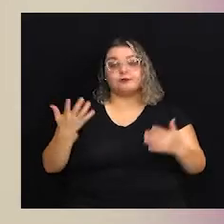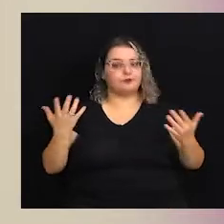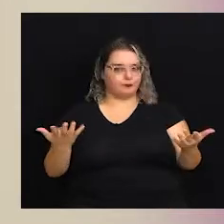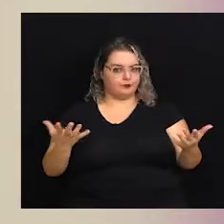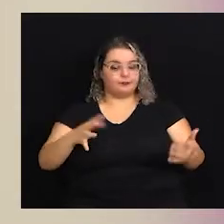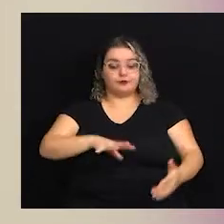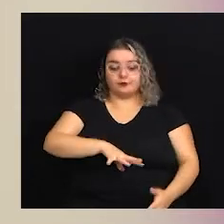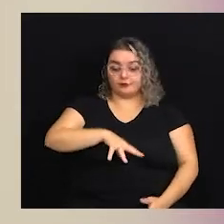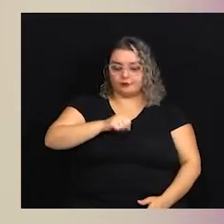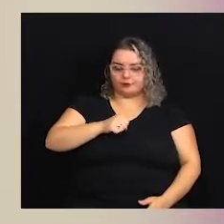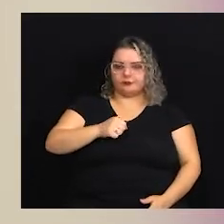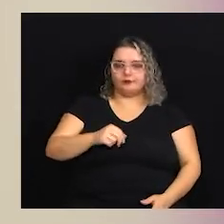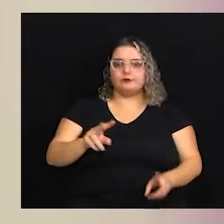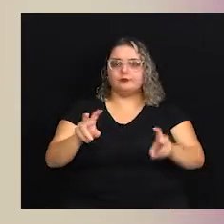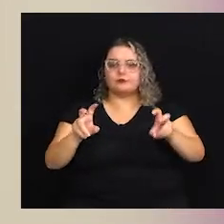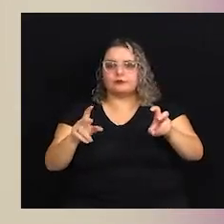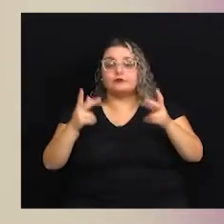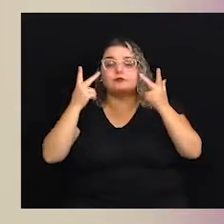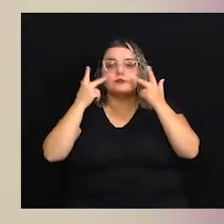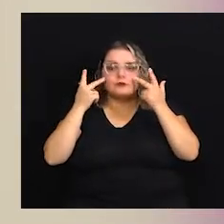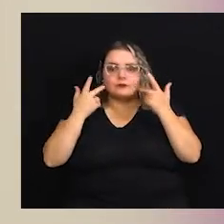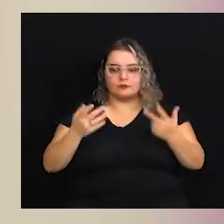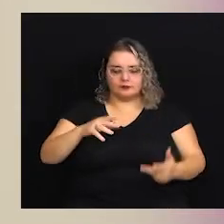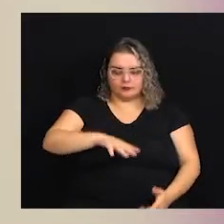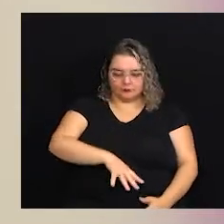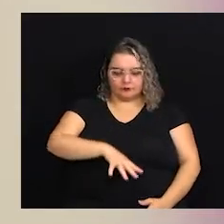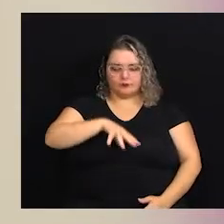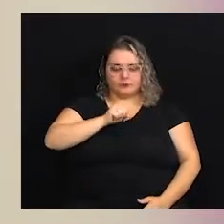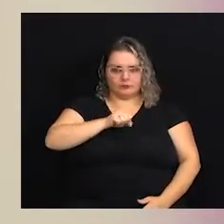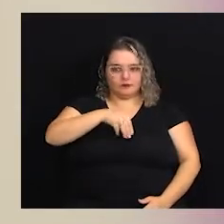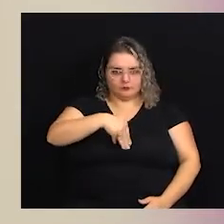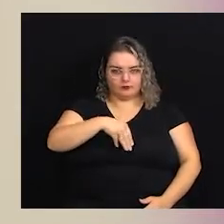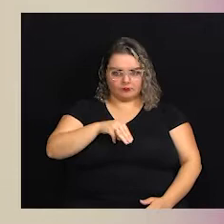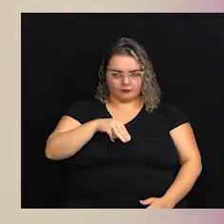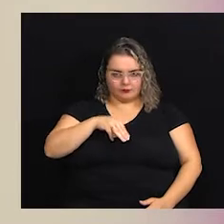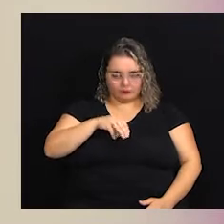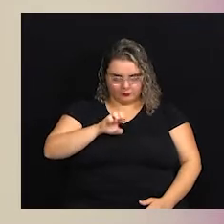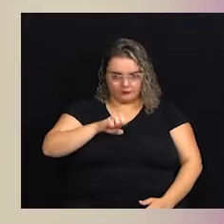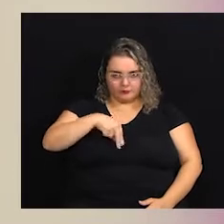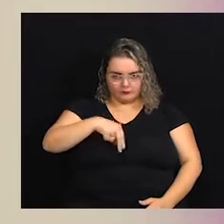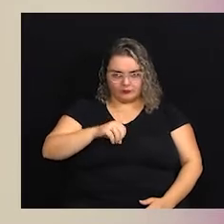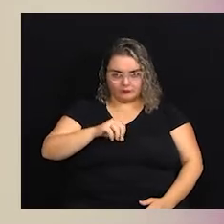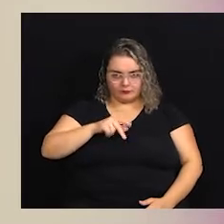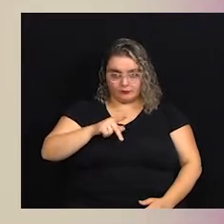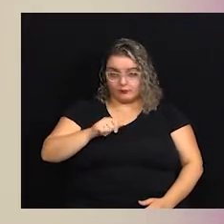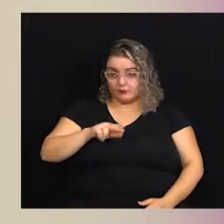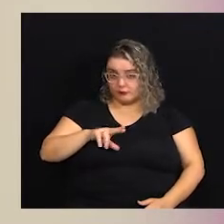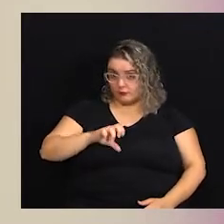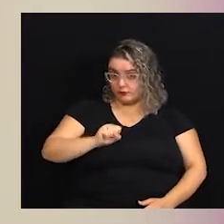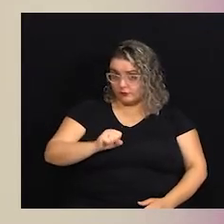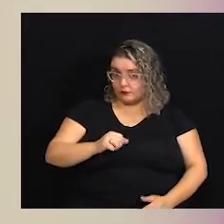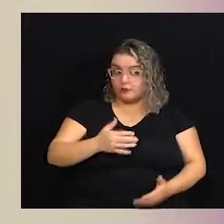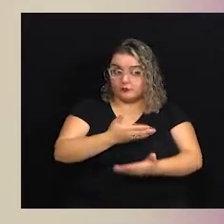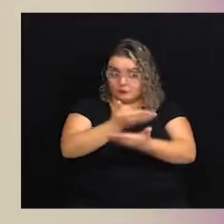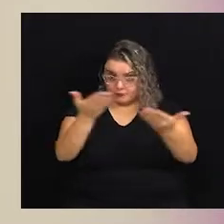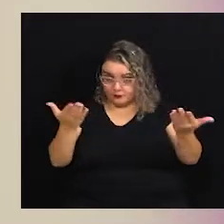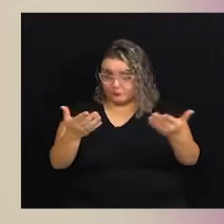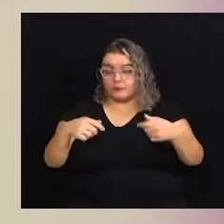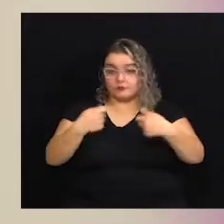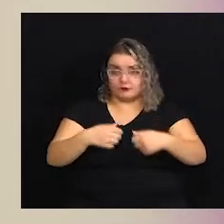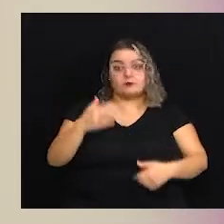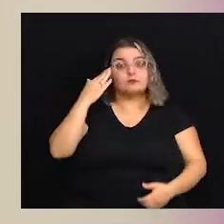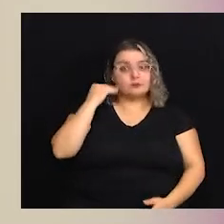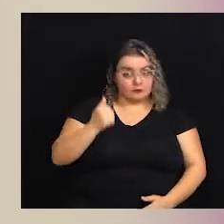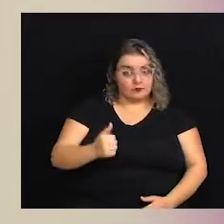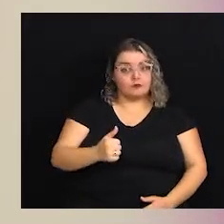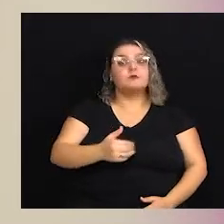Menopausa ficou muito popular o termo, mas menopausa, a nossa audiência tem que saber, vale para a nossa audiência feminina e masculina,